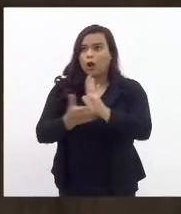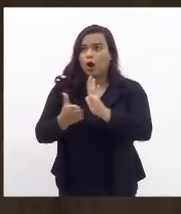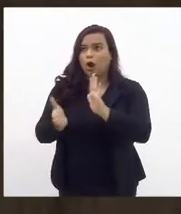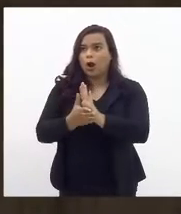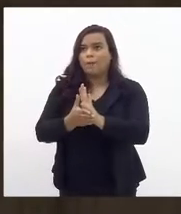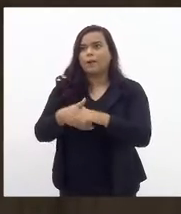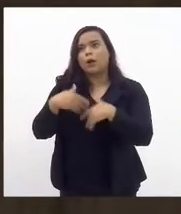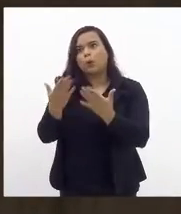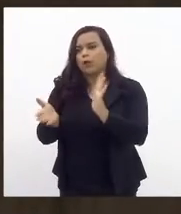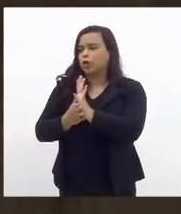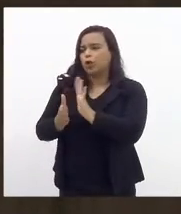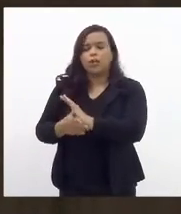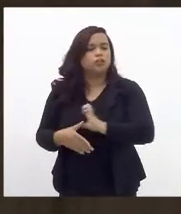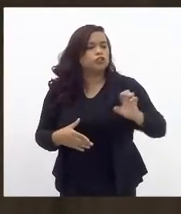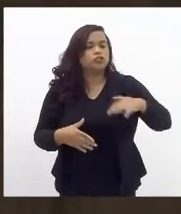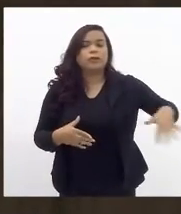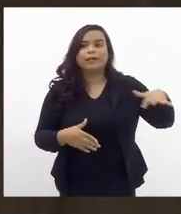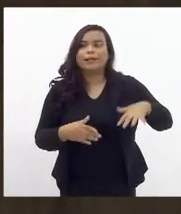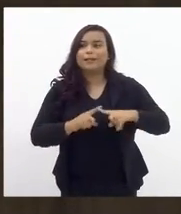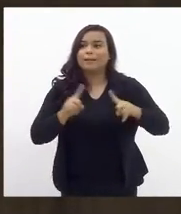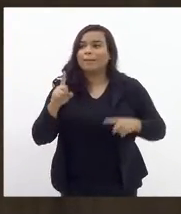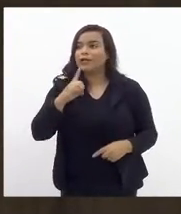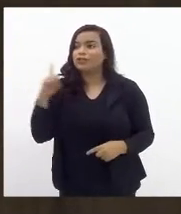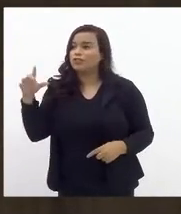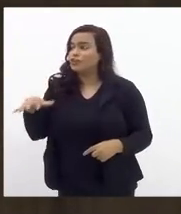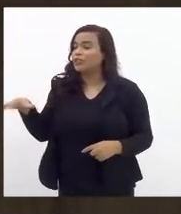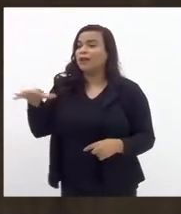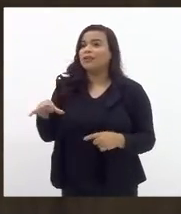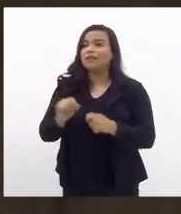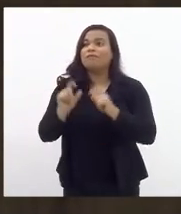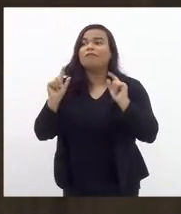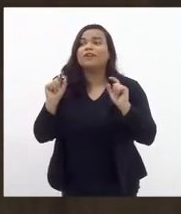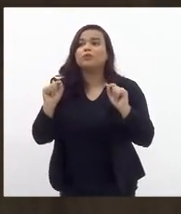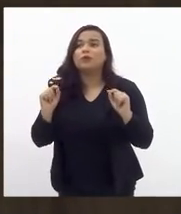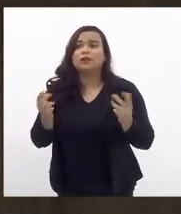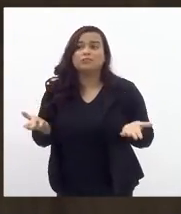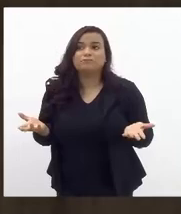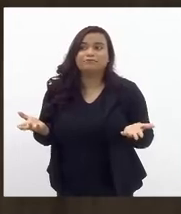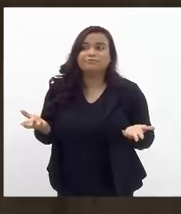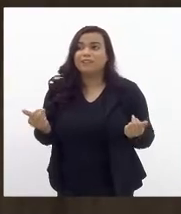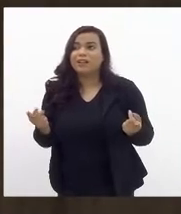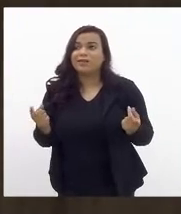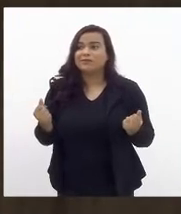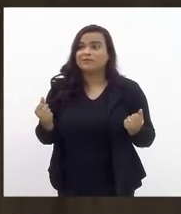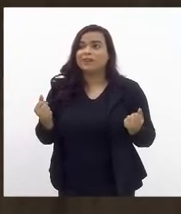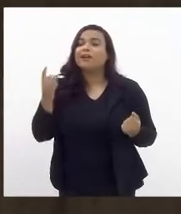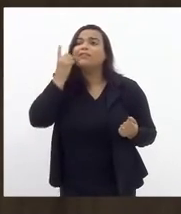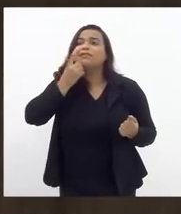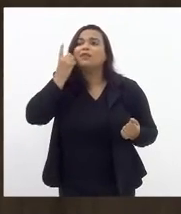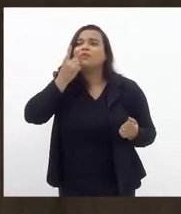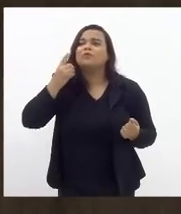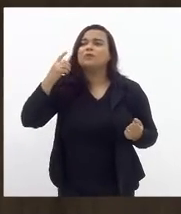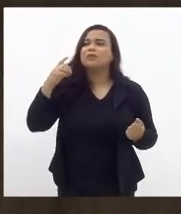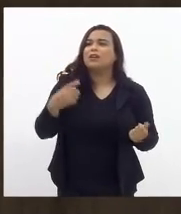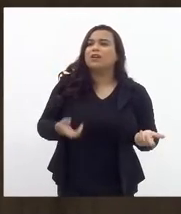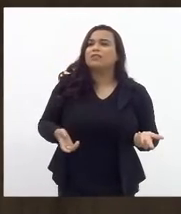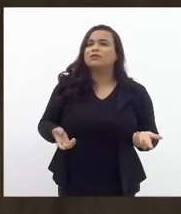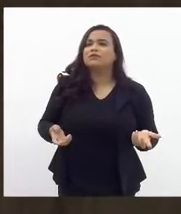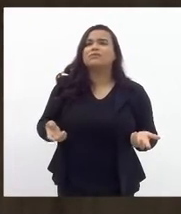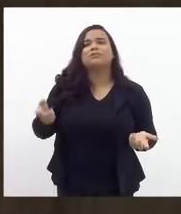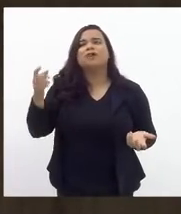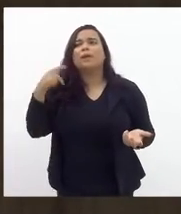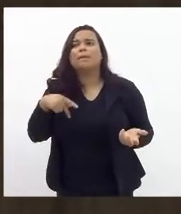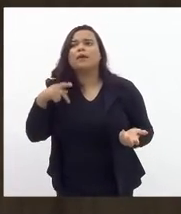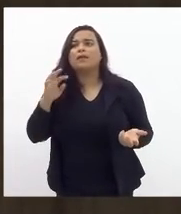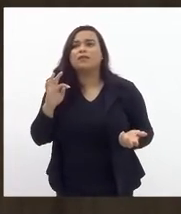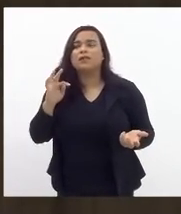da esquerda, e a direita, o que faz? E os deputados do PTB, o que fazem em relação a